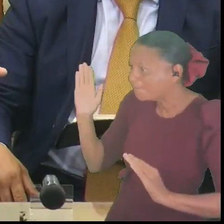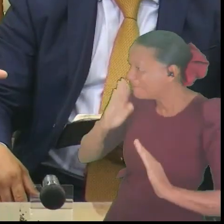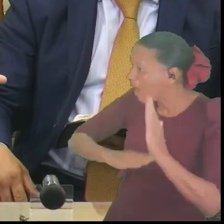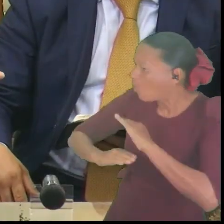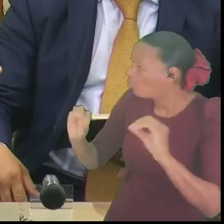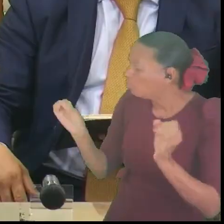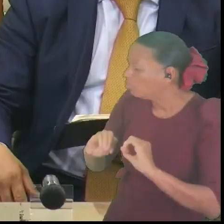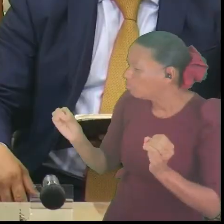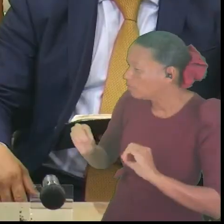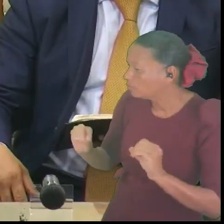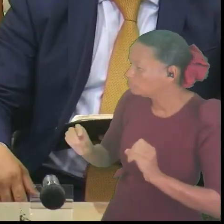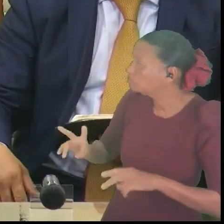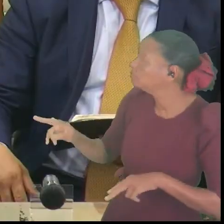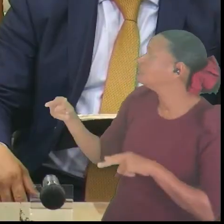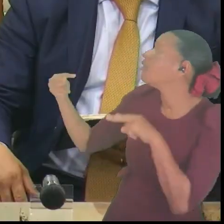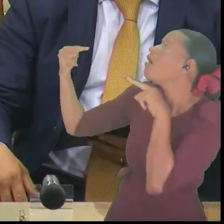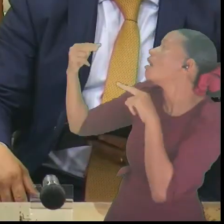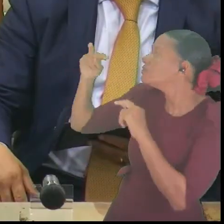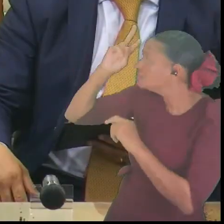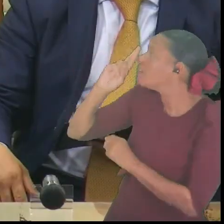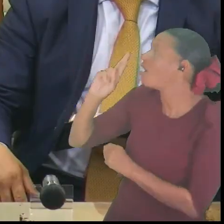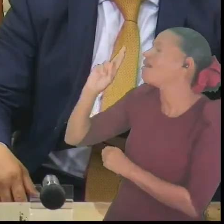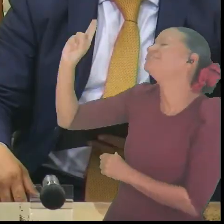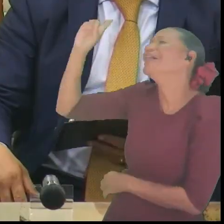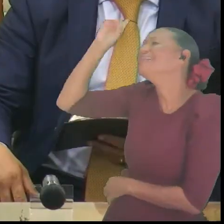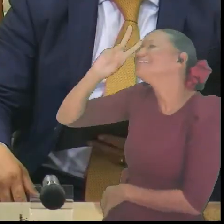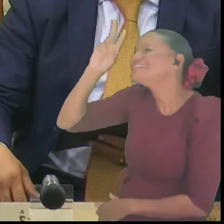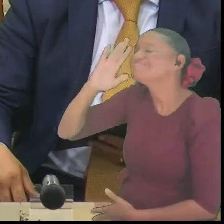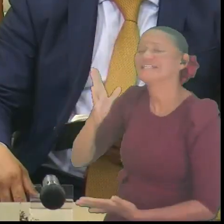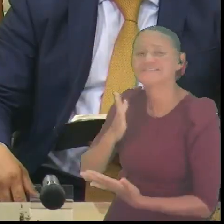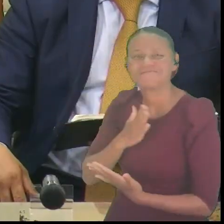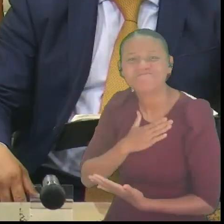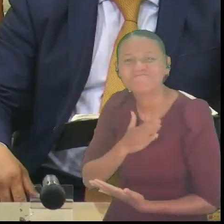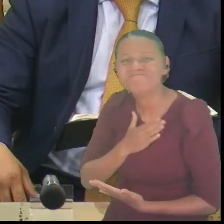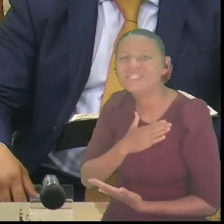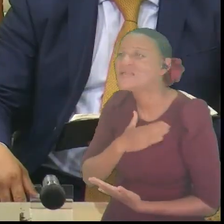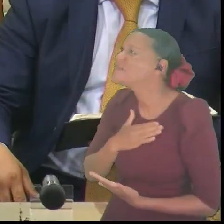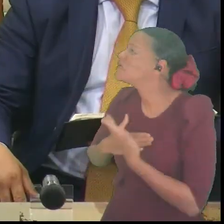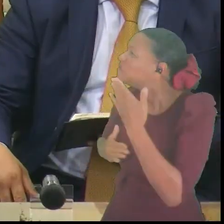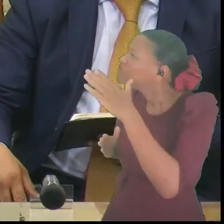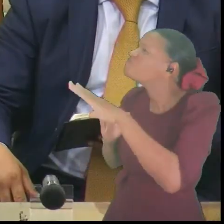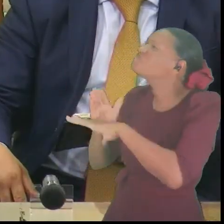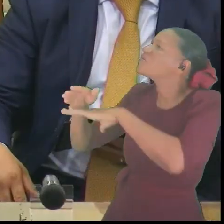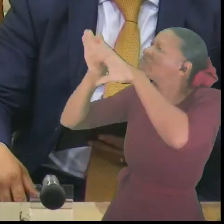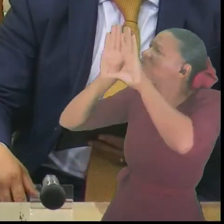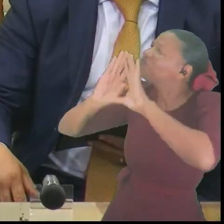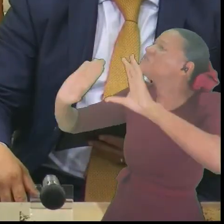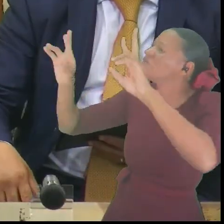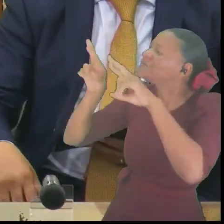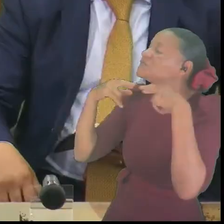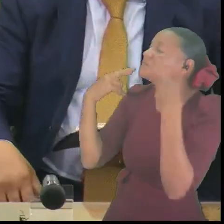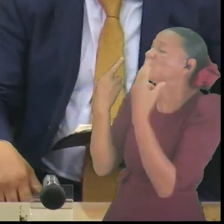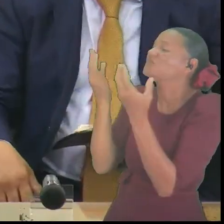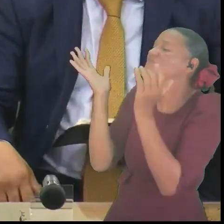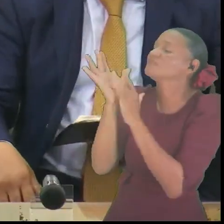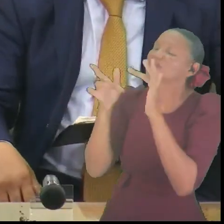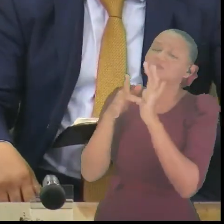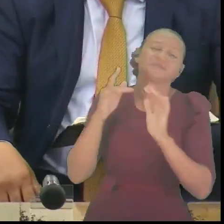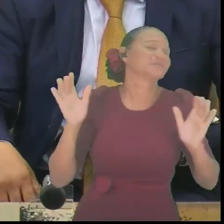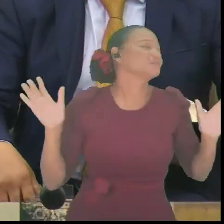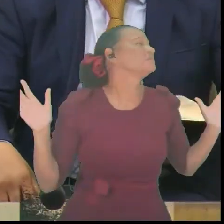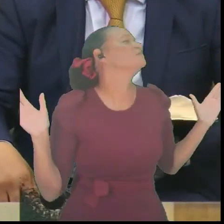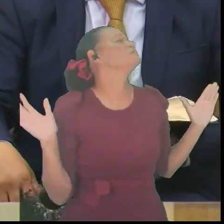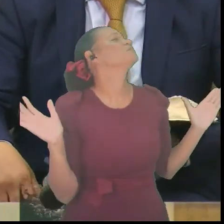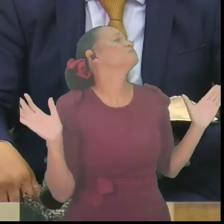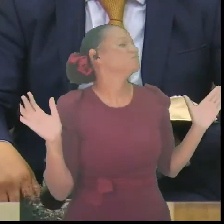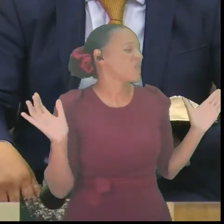E olhando para Jesus disse: Senhor, lembra-te de mim quando entrares no teu reino. E Jesus olhou para ele e